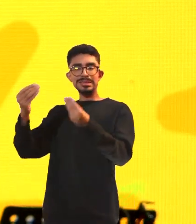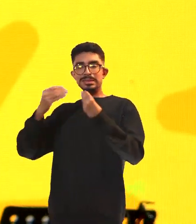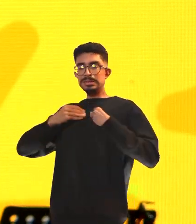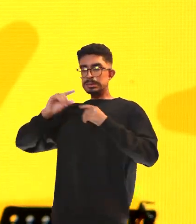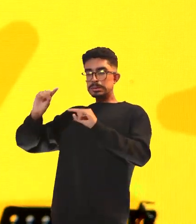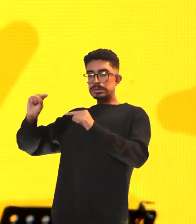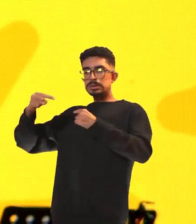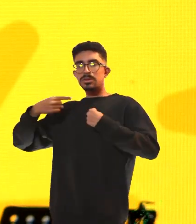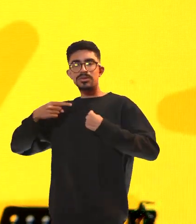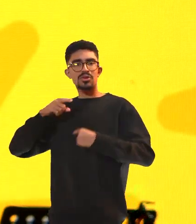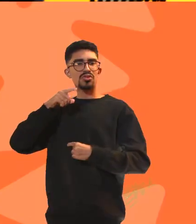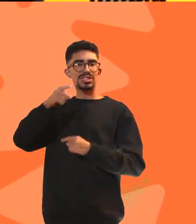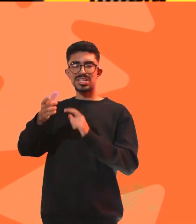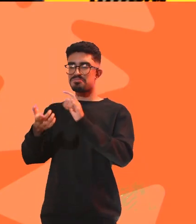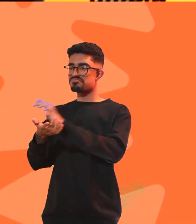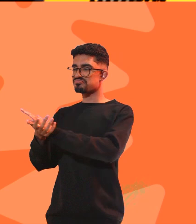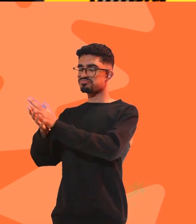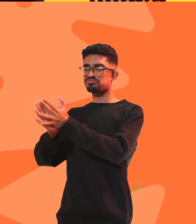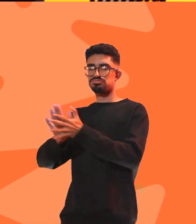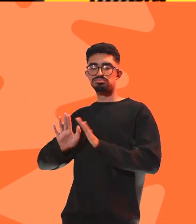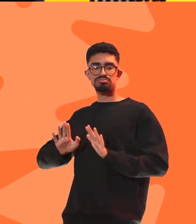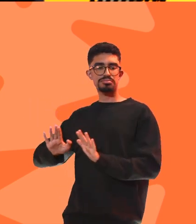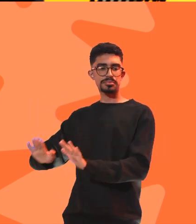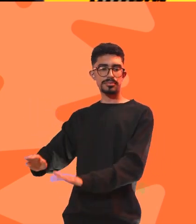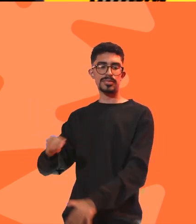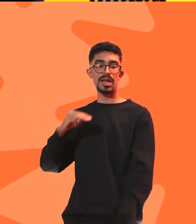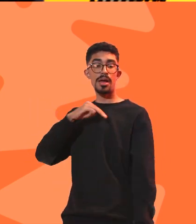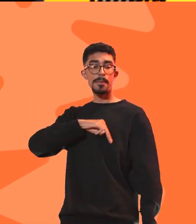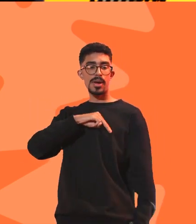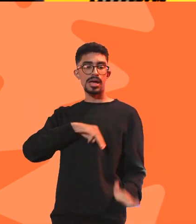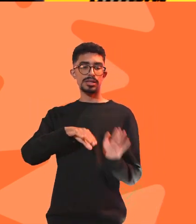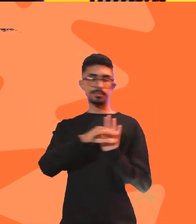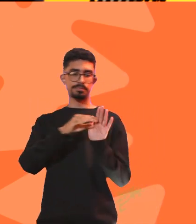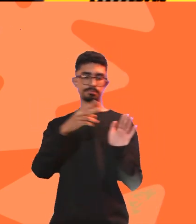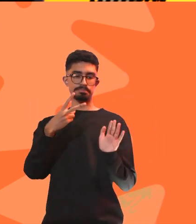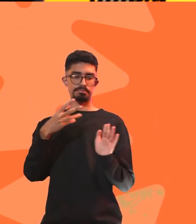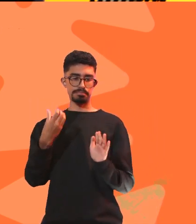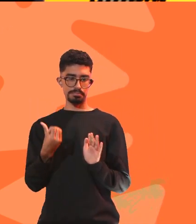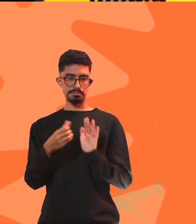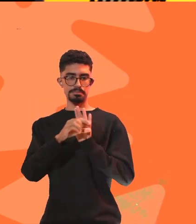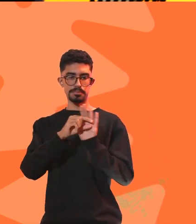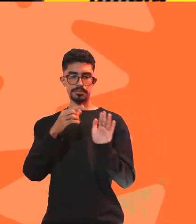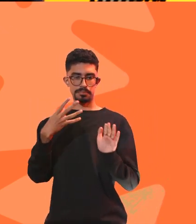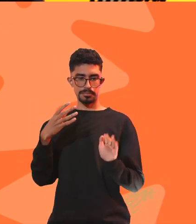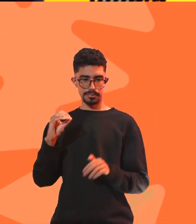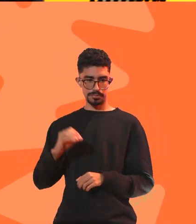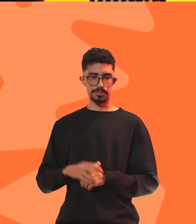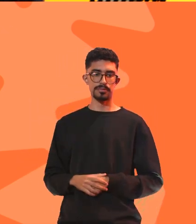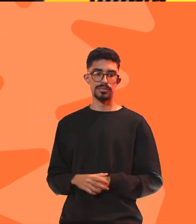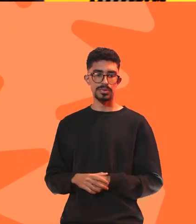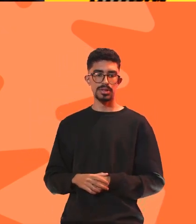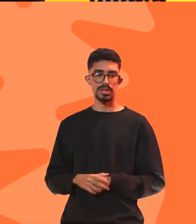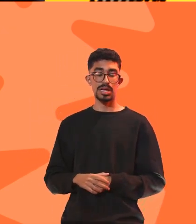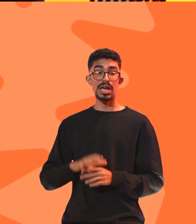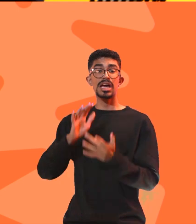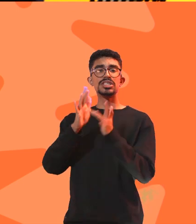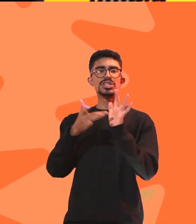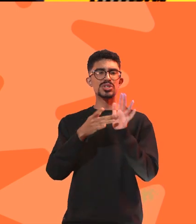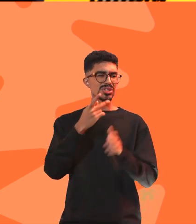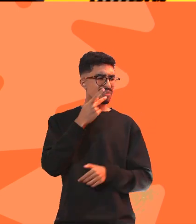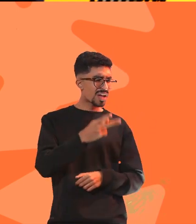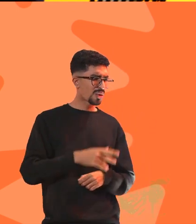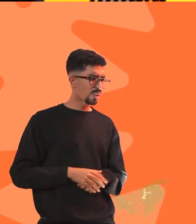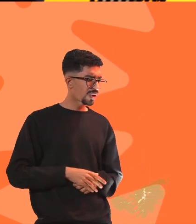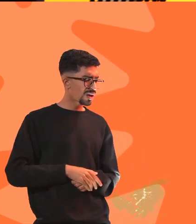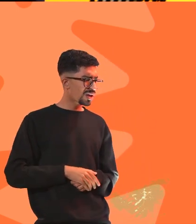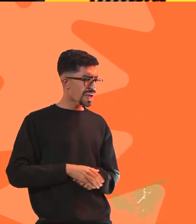26, 40-41 diz assim, depois voltou aos seus discípulos e os encontrou dormindo. Vocês não puderam vigiar comigo nem por 1 hora? Perguntou a